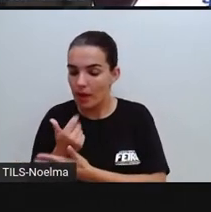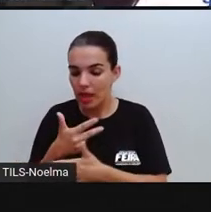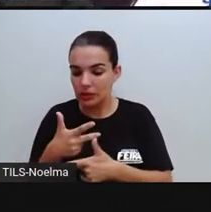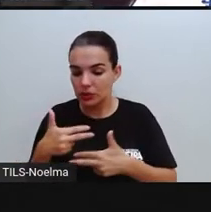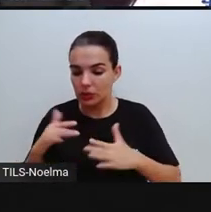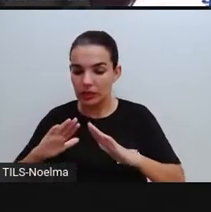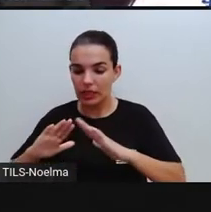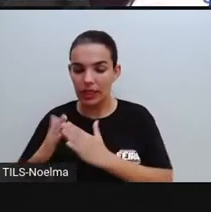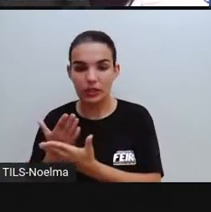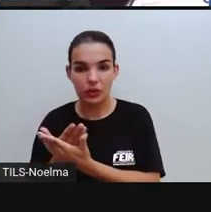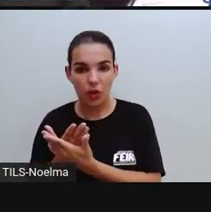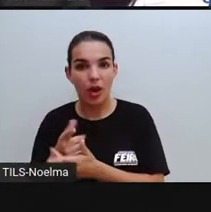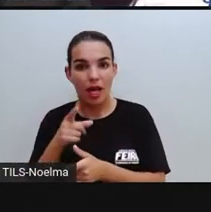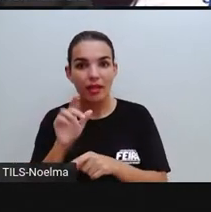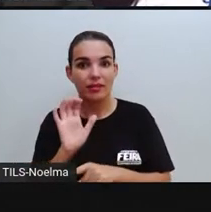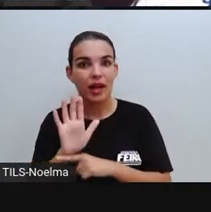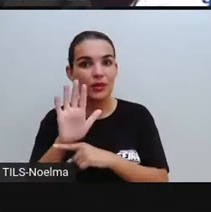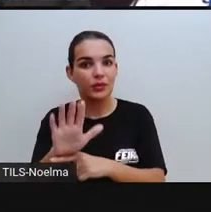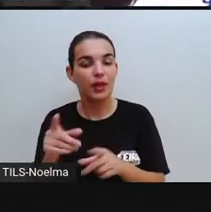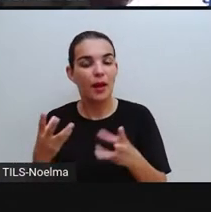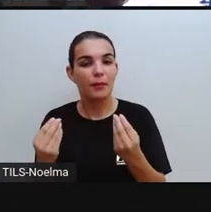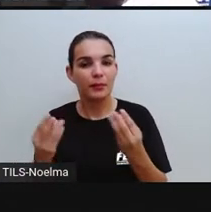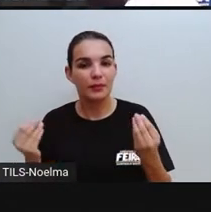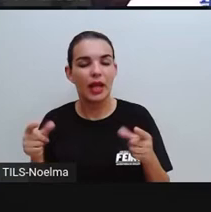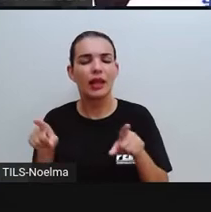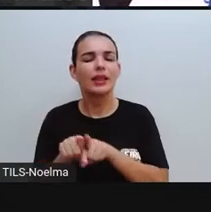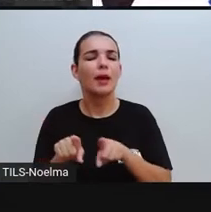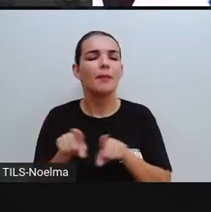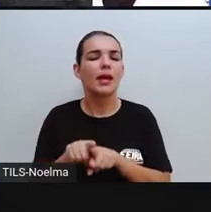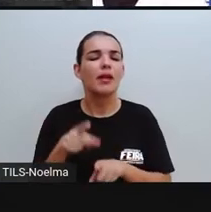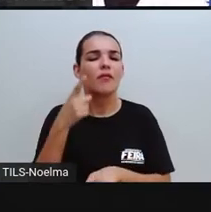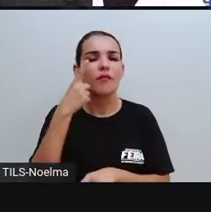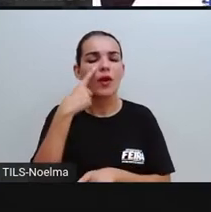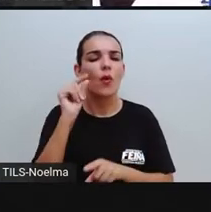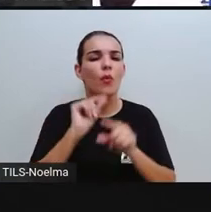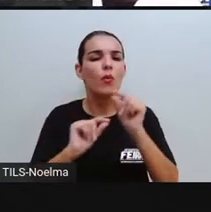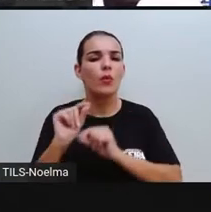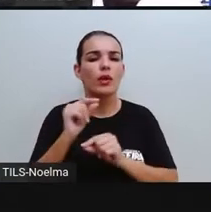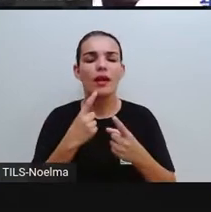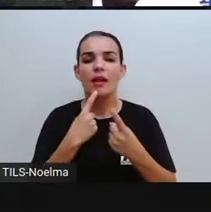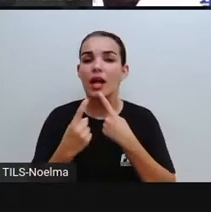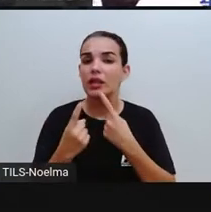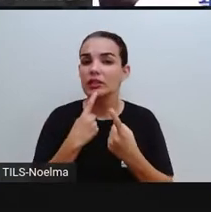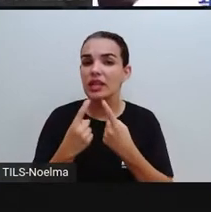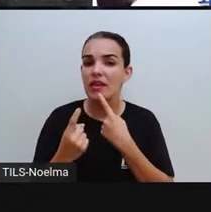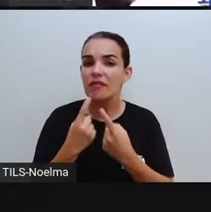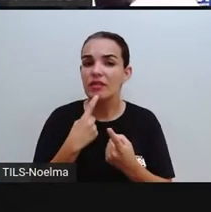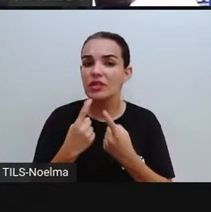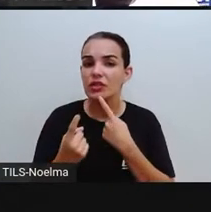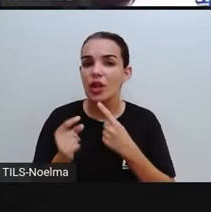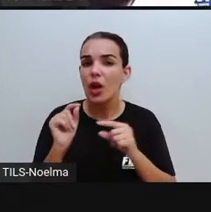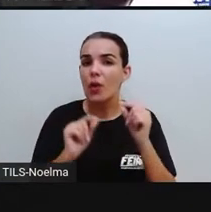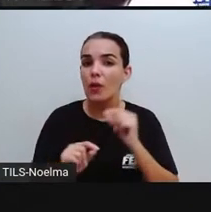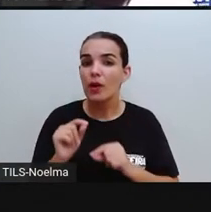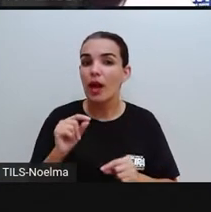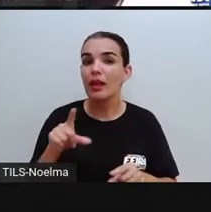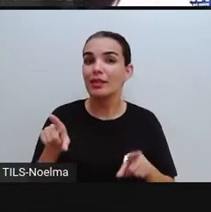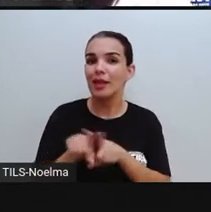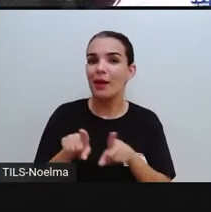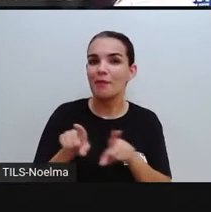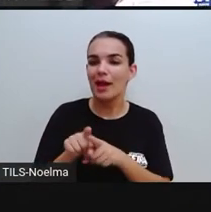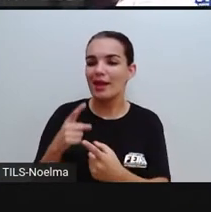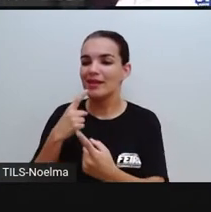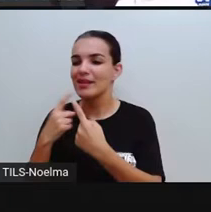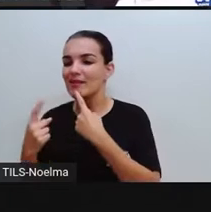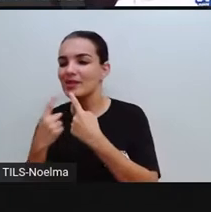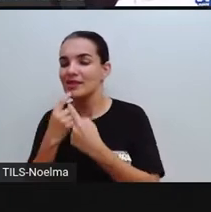matéria aí serve, né? E a gente vê que nessa matéria também vem aí entrevistando uma criança.